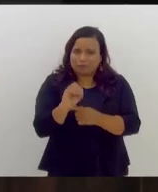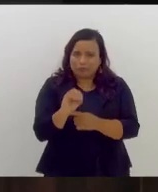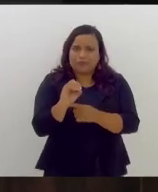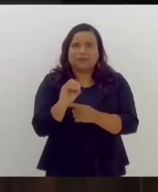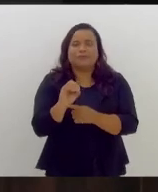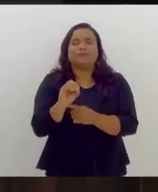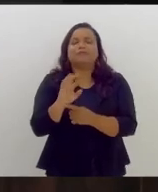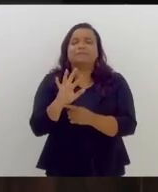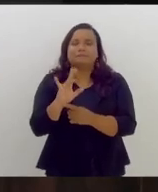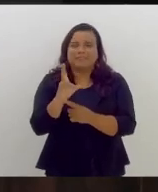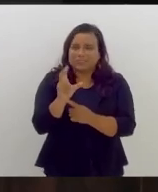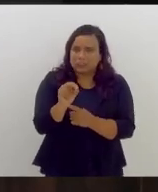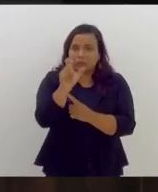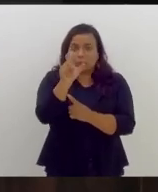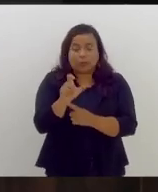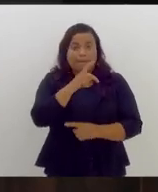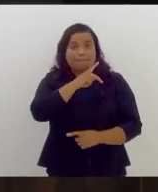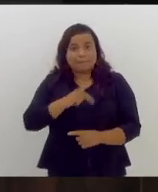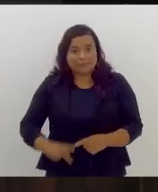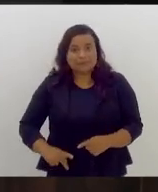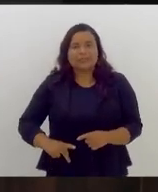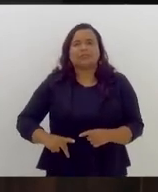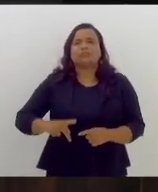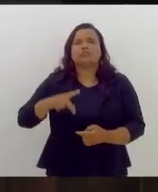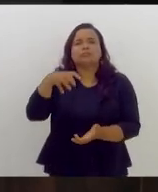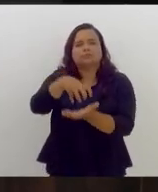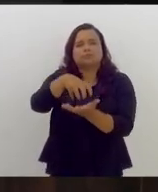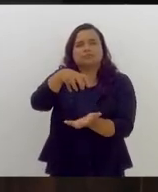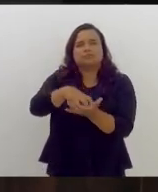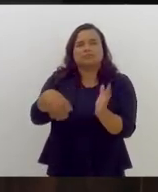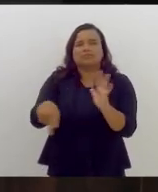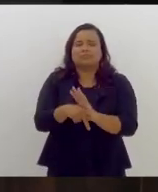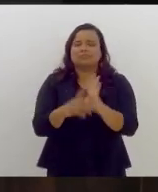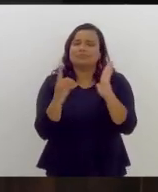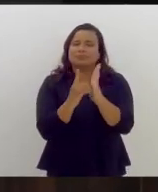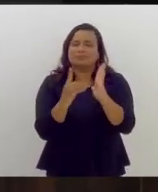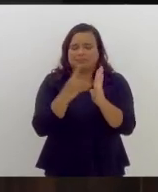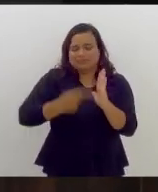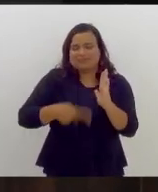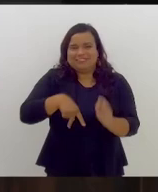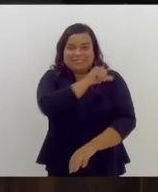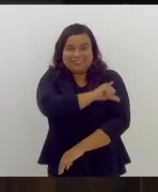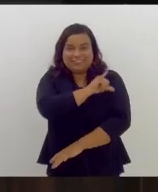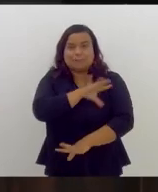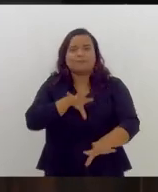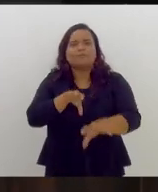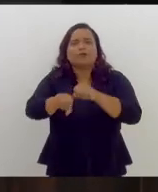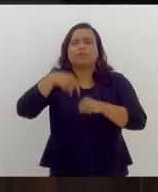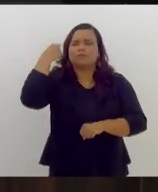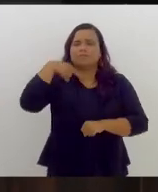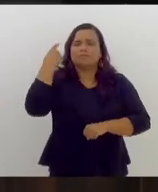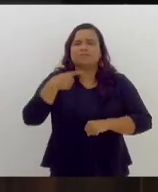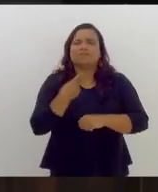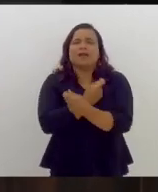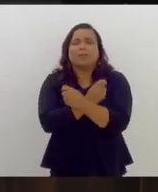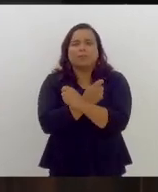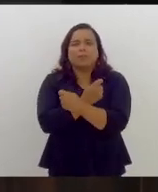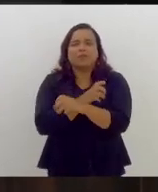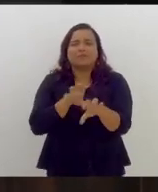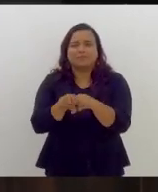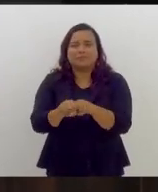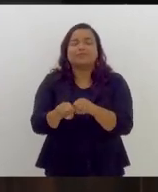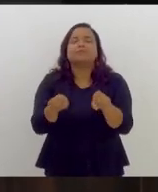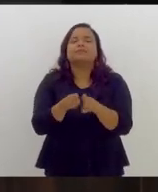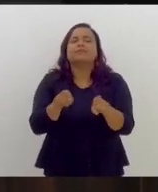Filho, presidente do Departamento de Letras do Estado do Rio de Janeiro. Formado em Direito pela PUC, pós-graduação em